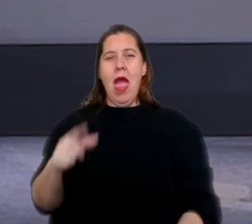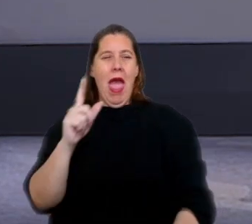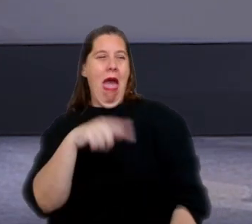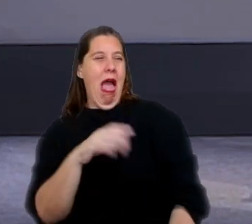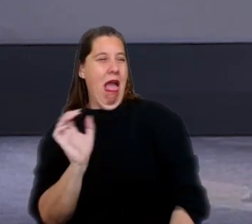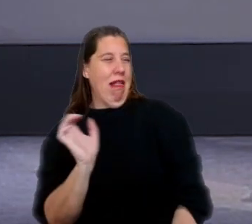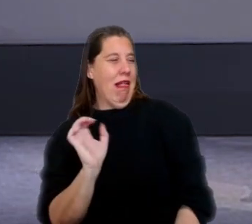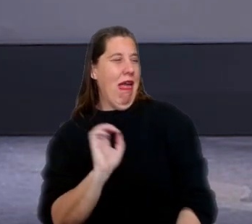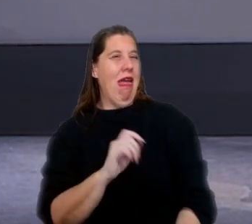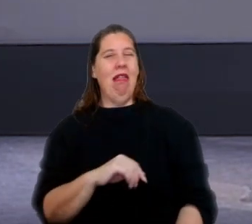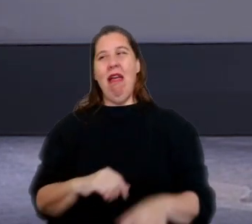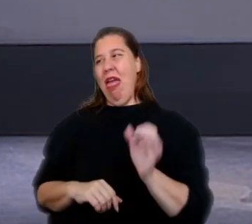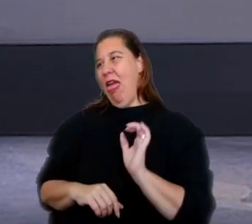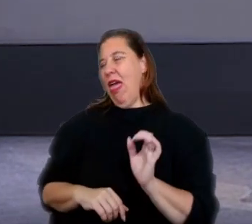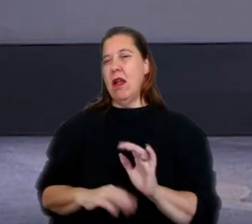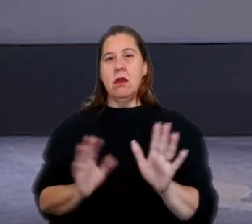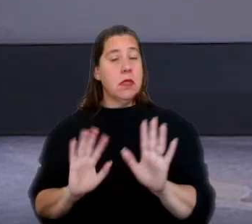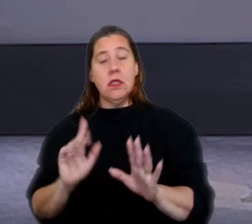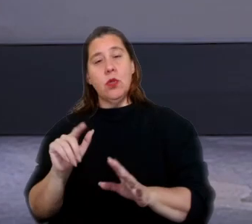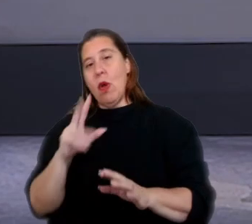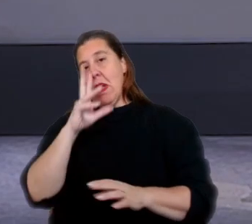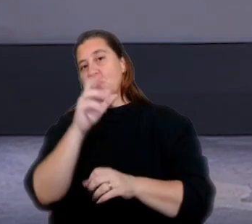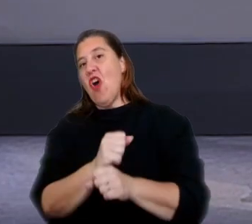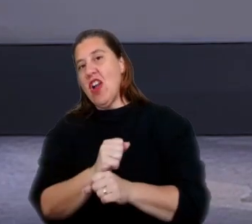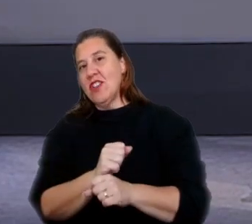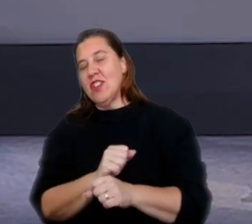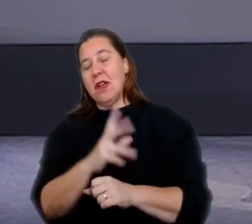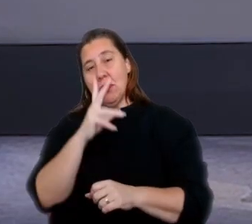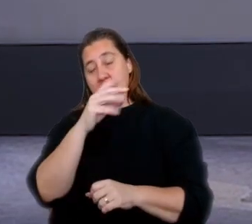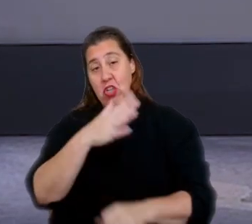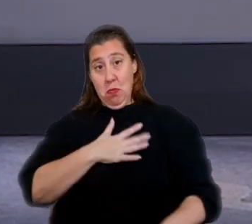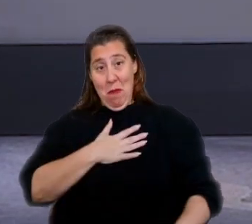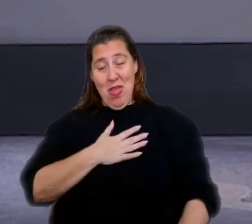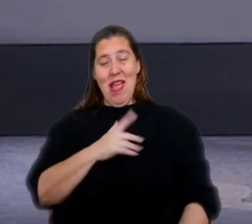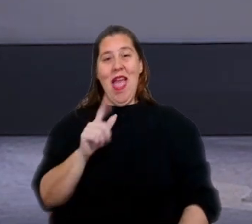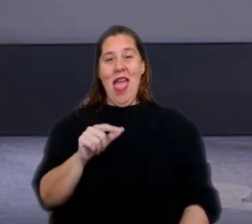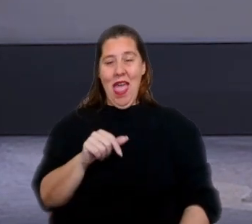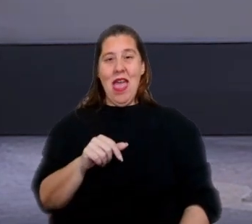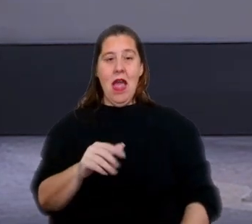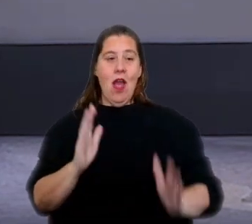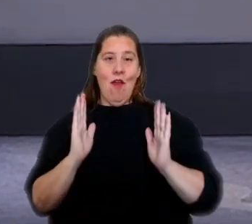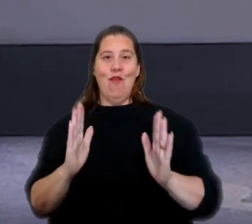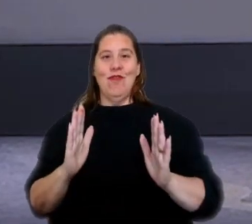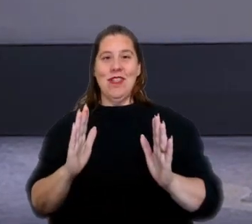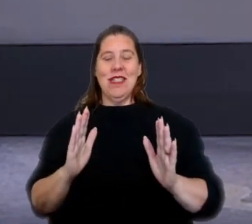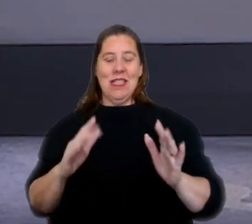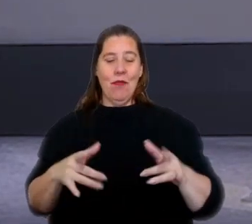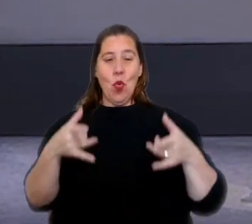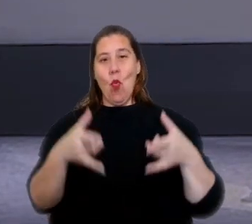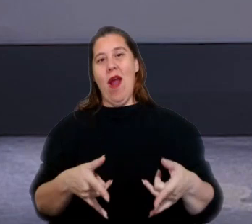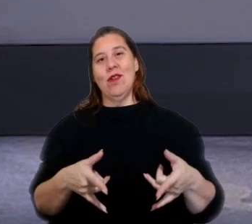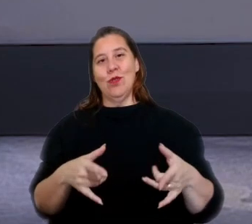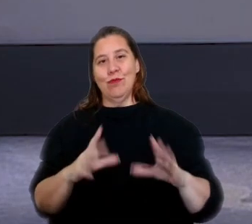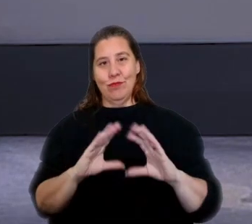assim, ah, o bichinha, ah, não sei o quê, mas não é o mais forte. Eu acho que o mais forte para mim foi a cena do